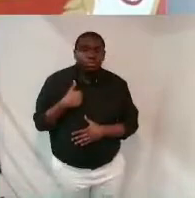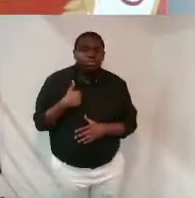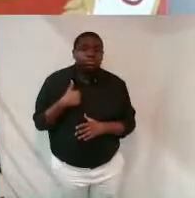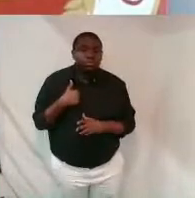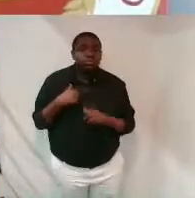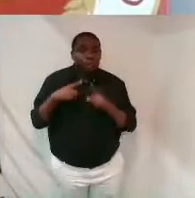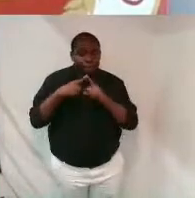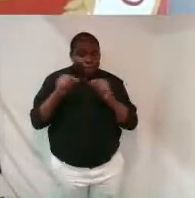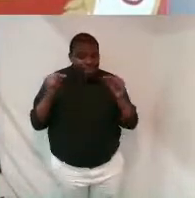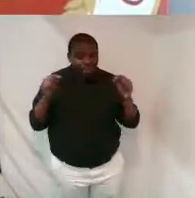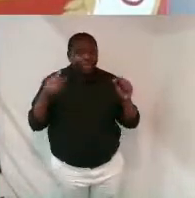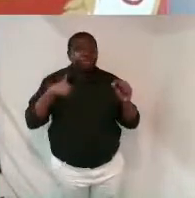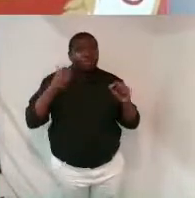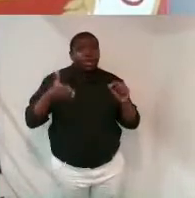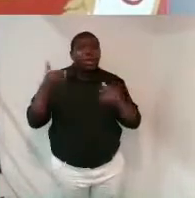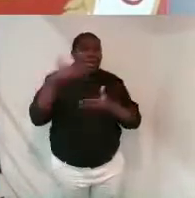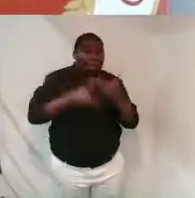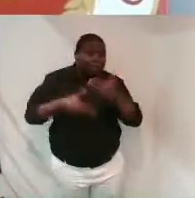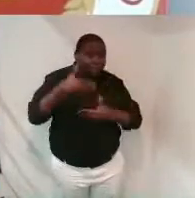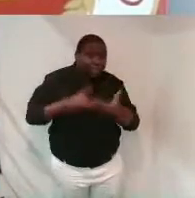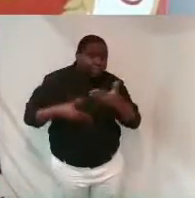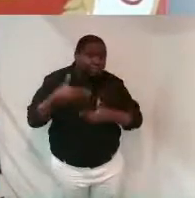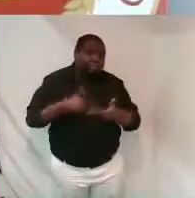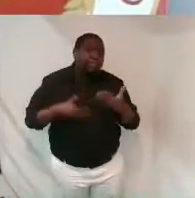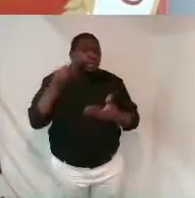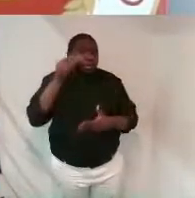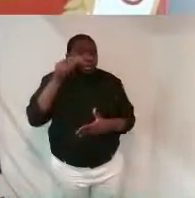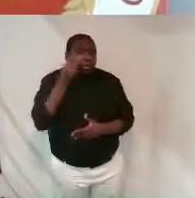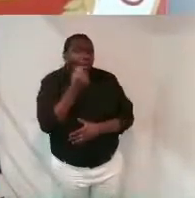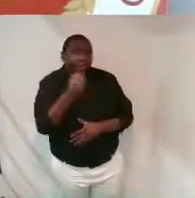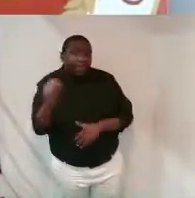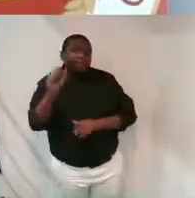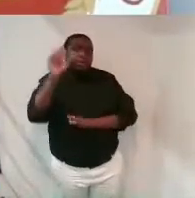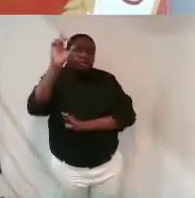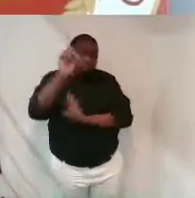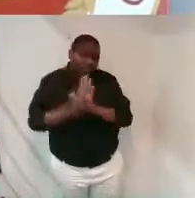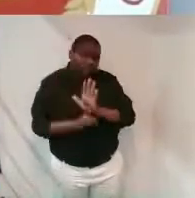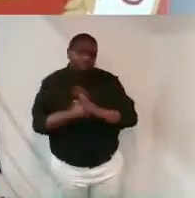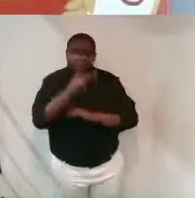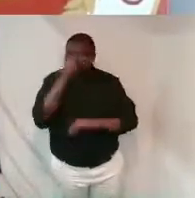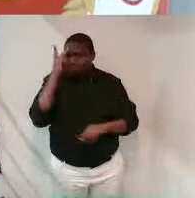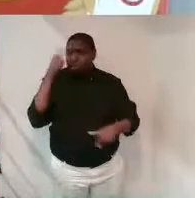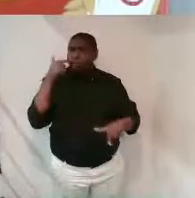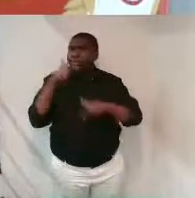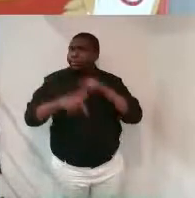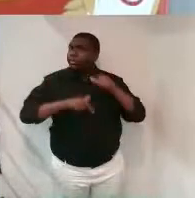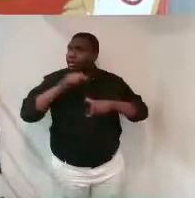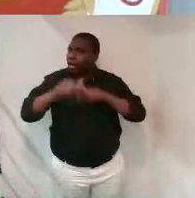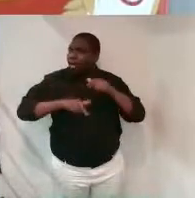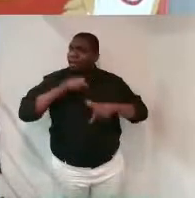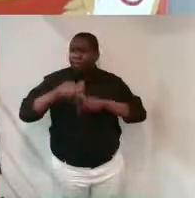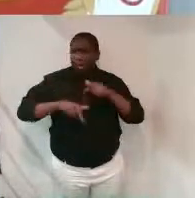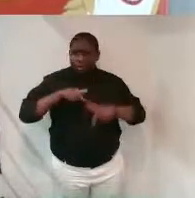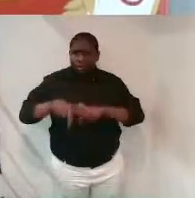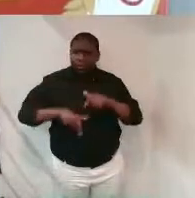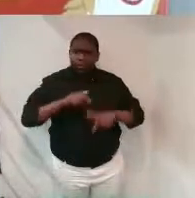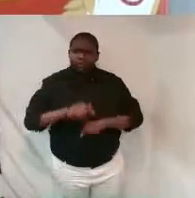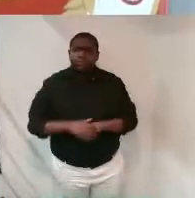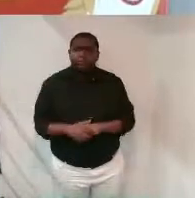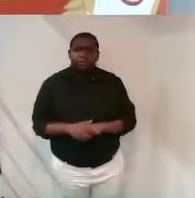várias audiências públicas na Câmara dos Deputados para defender o direito fundamental de trabalhador em todos os âmbitos.